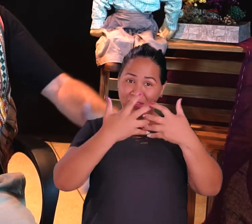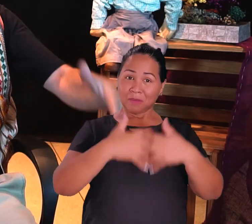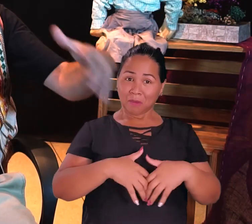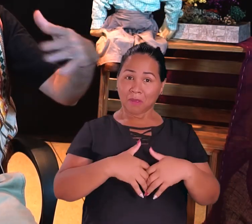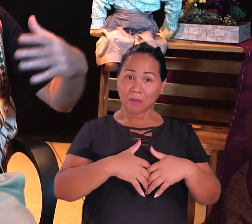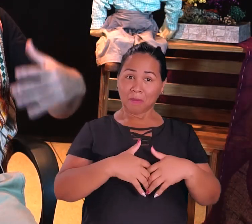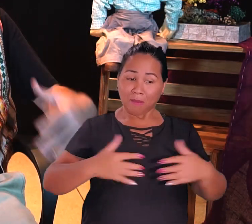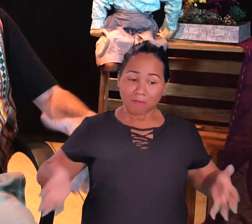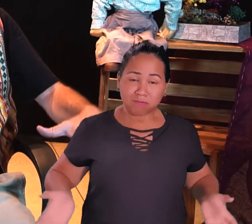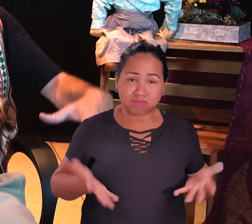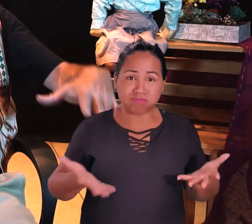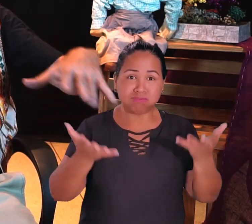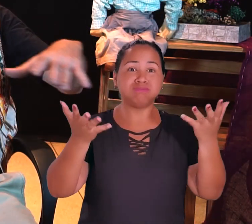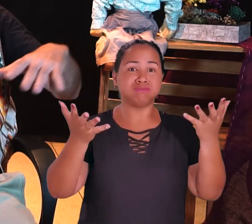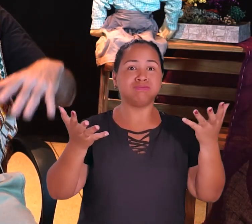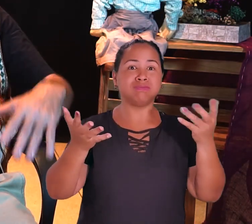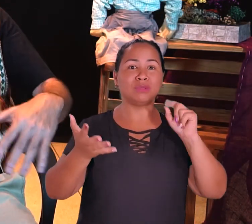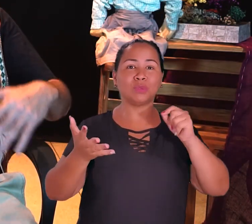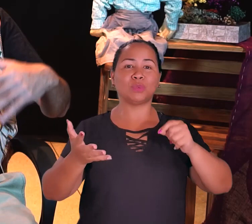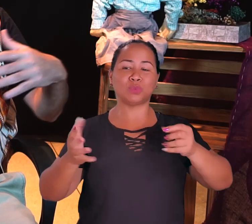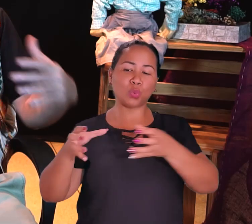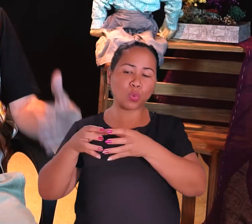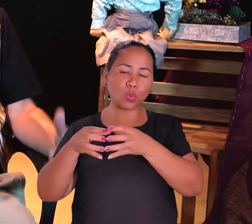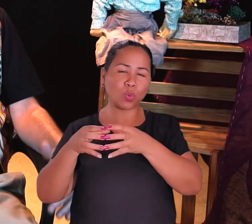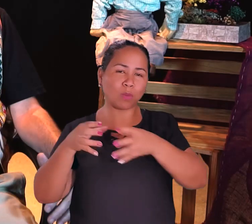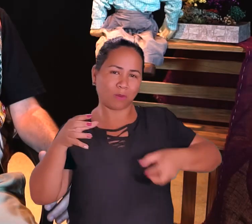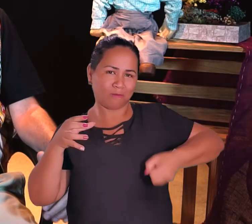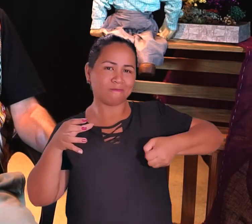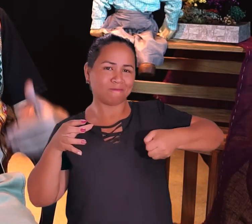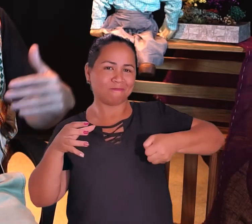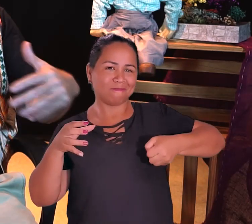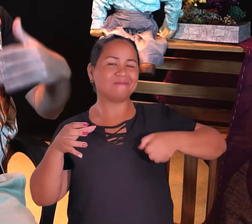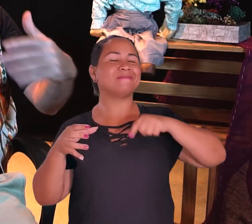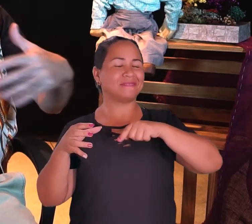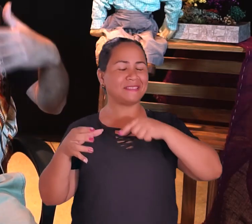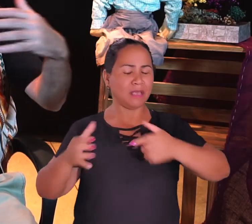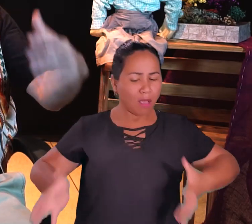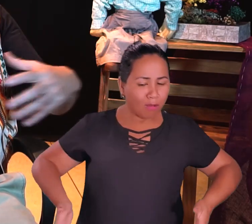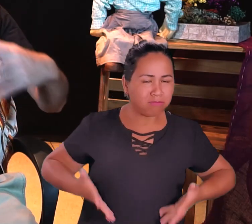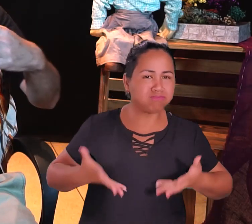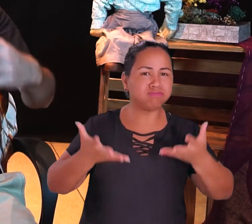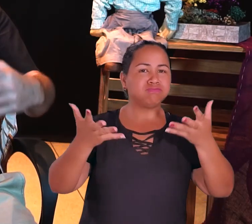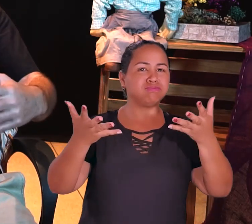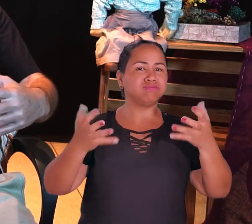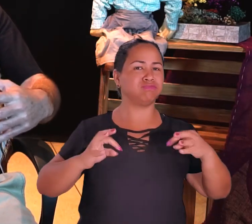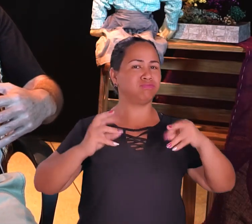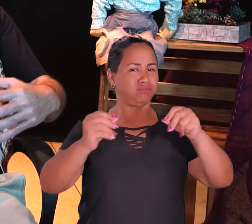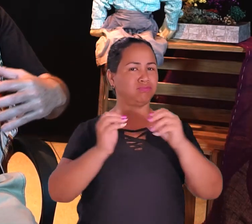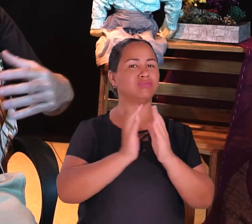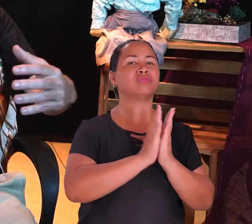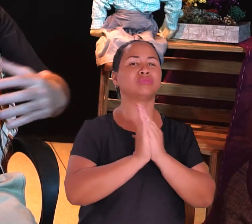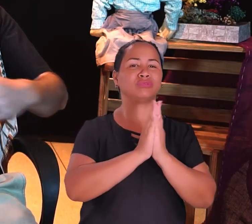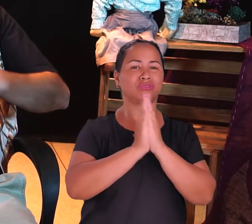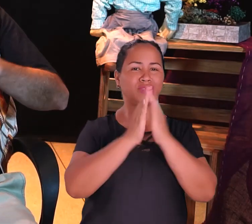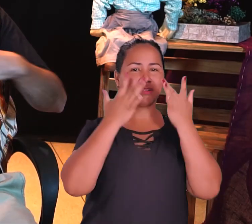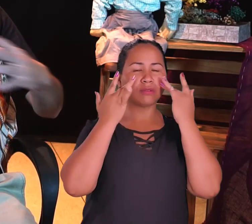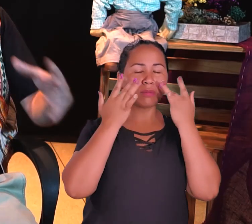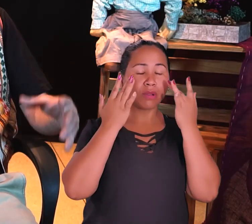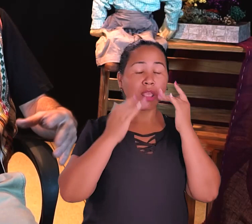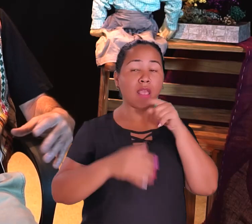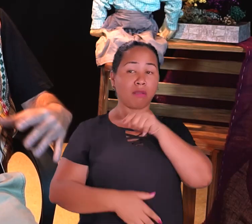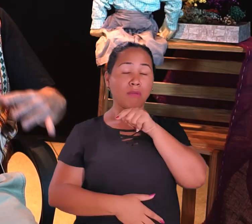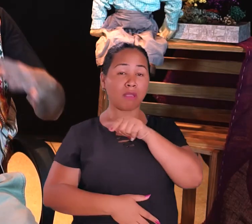pelo impulso do Grupo Bagagem, que foi um grande, vamos dizer assim, impulsionador do teatro de bonecos aqui, porque contratava